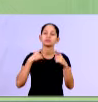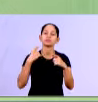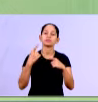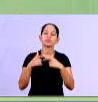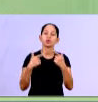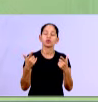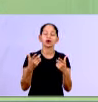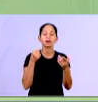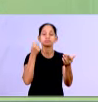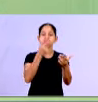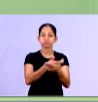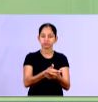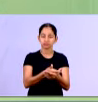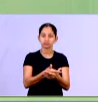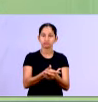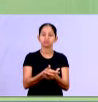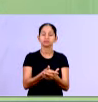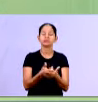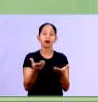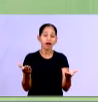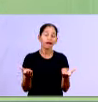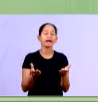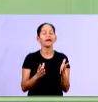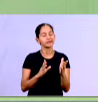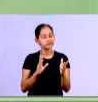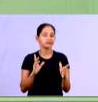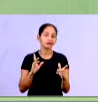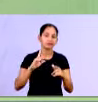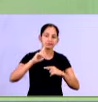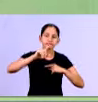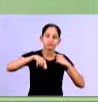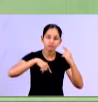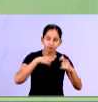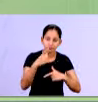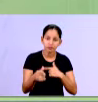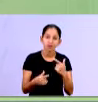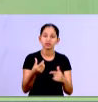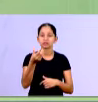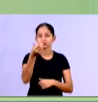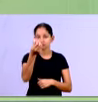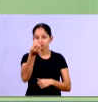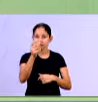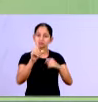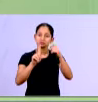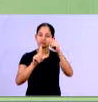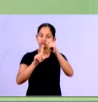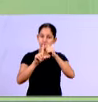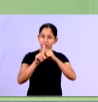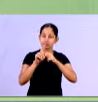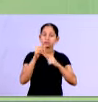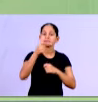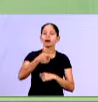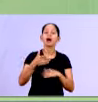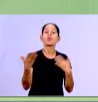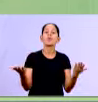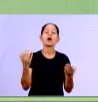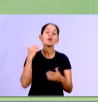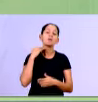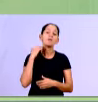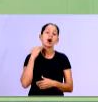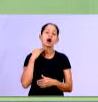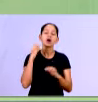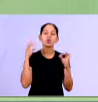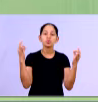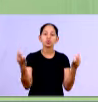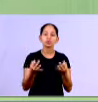esses R$1.000. Depois de 6 meses, qual é o valor que você vai pagar ao banco? Ou seja, você vai pagar ao